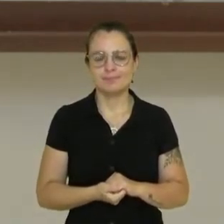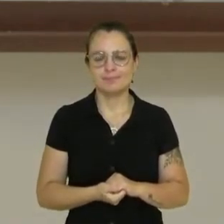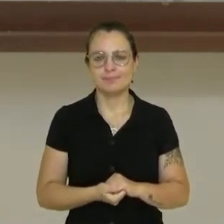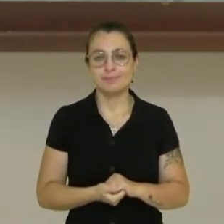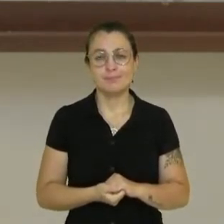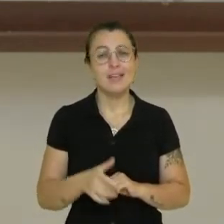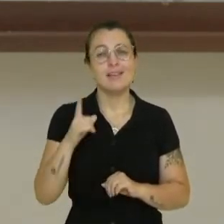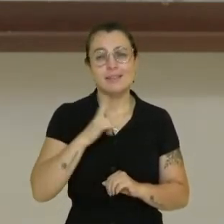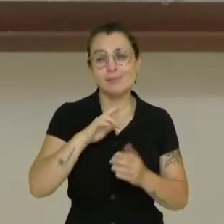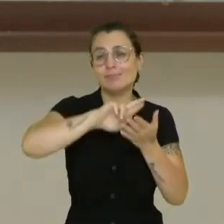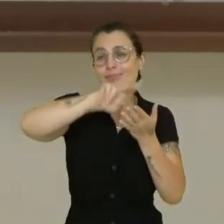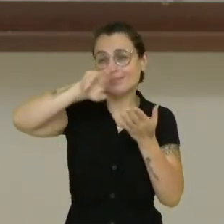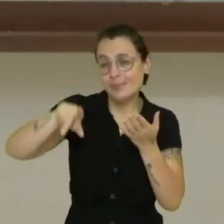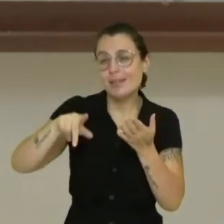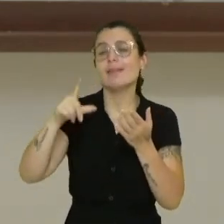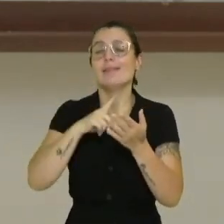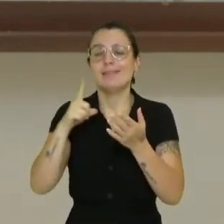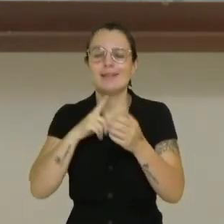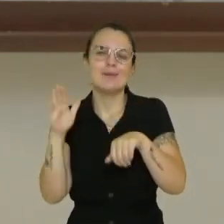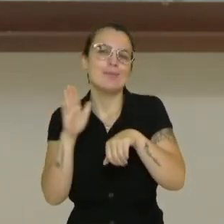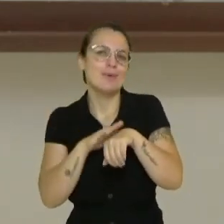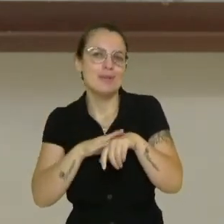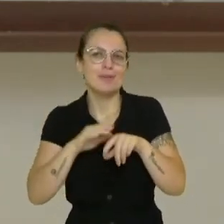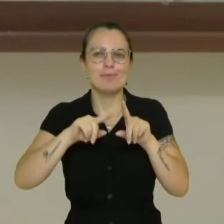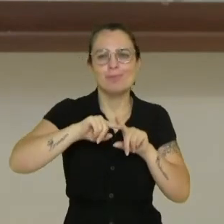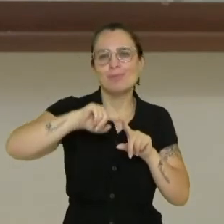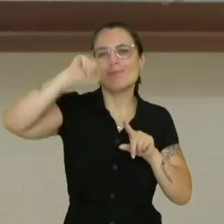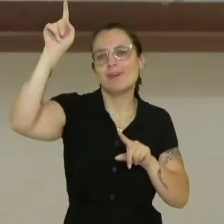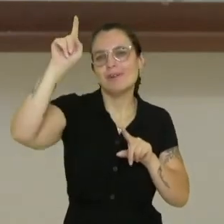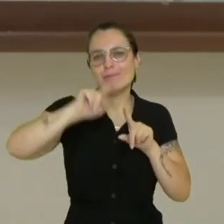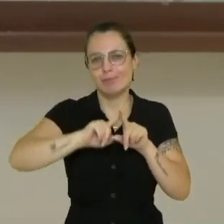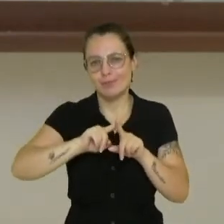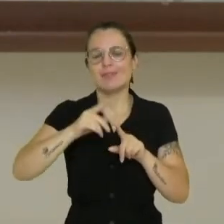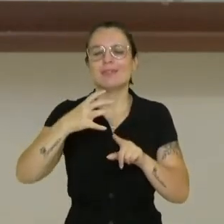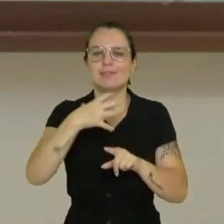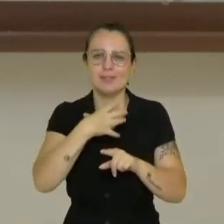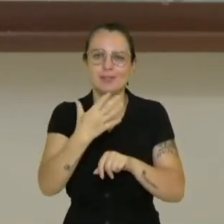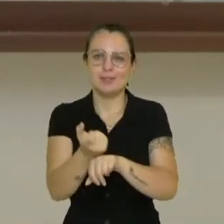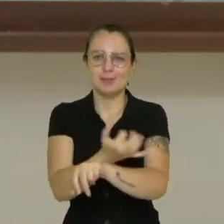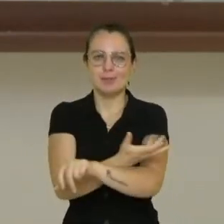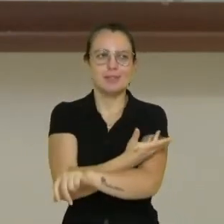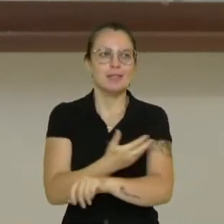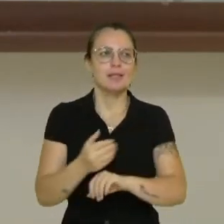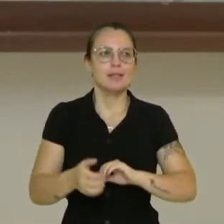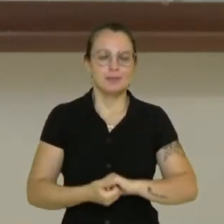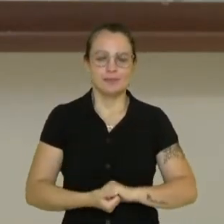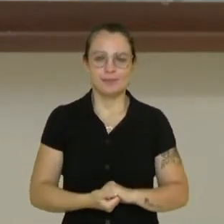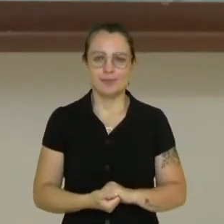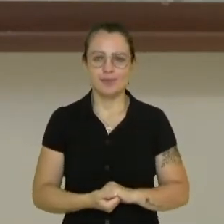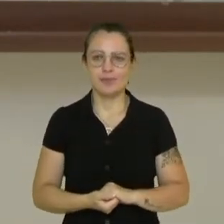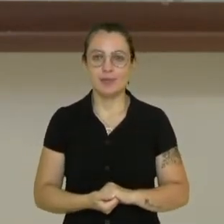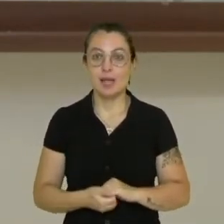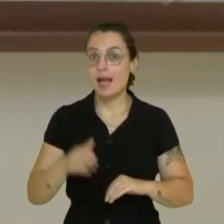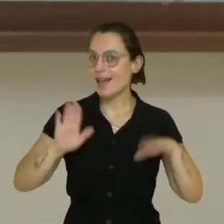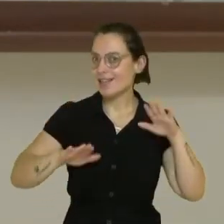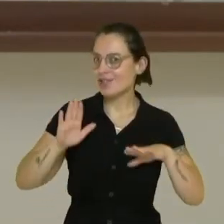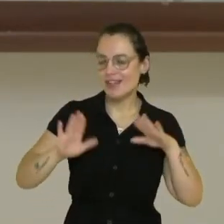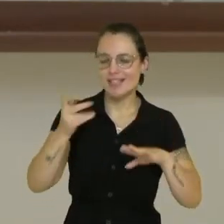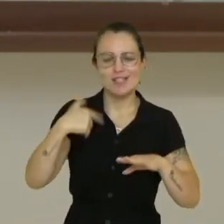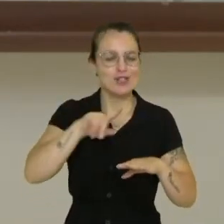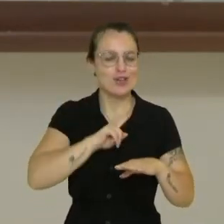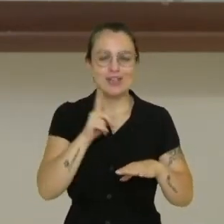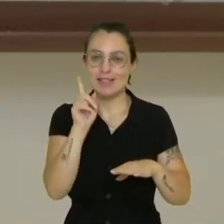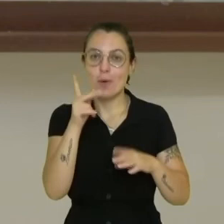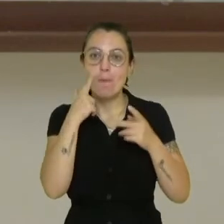efêmeras, momentâneas. Elas vêm e vão, tendo que talvez você não venha perceber ter